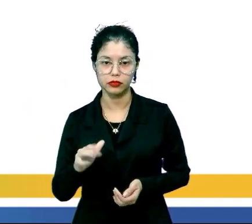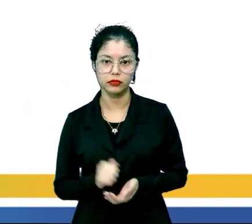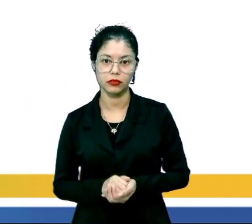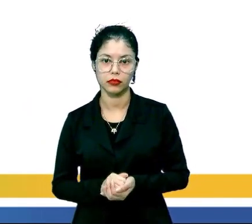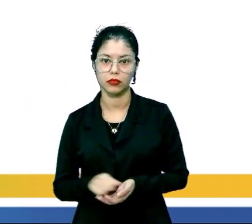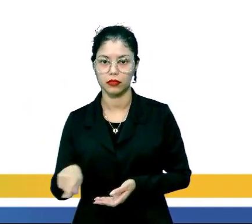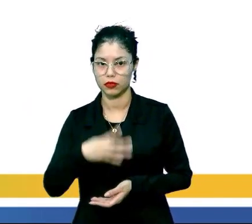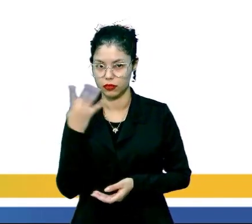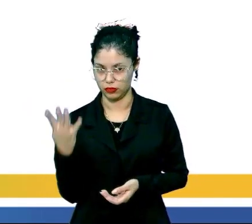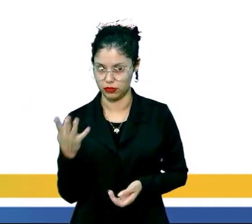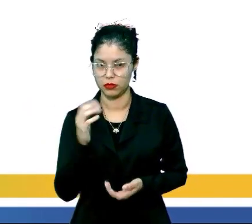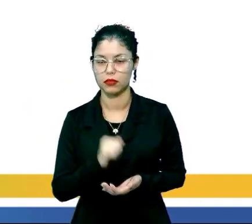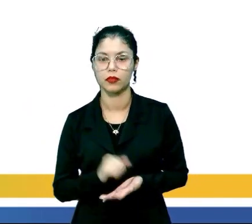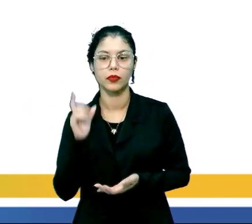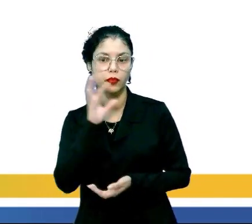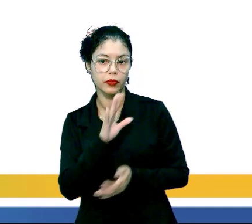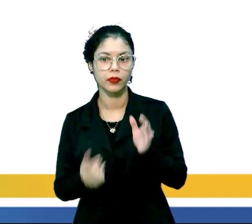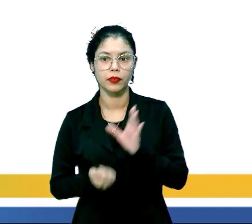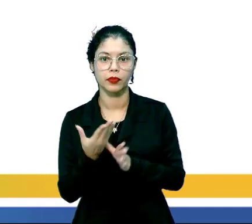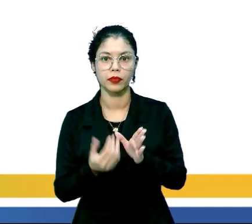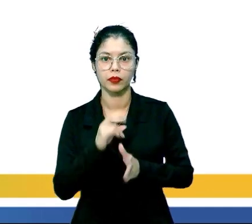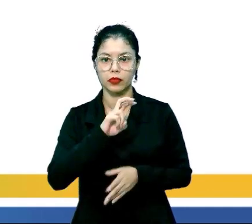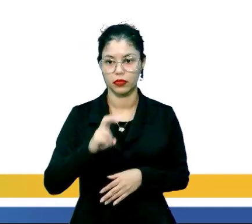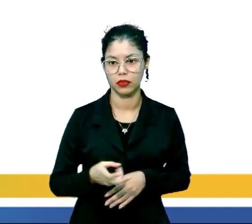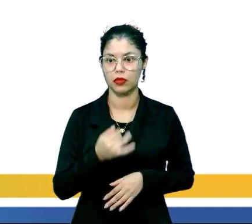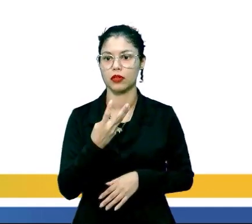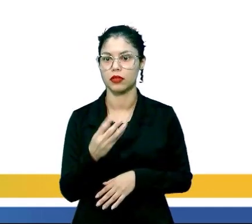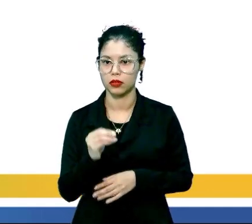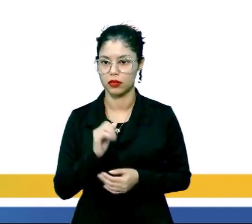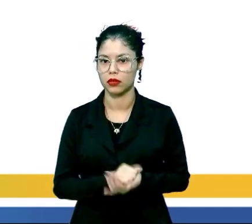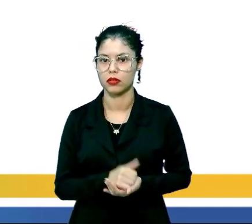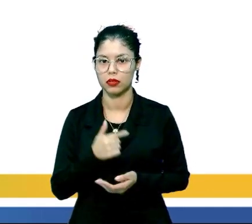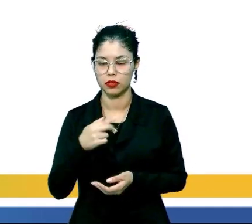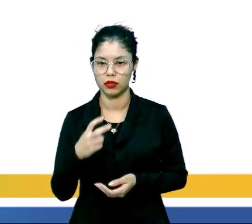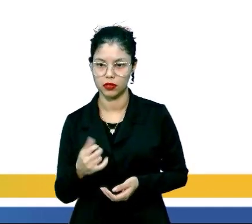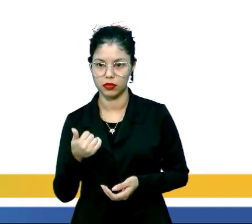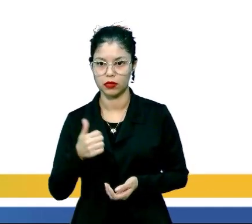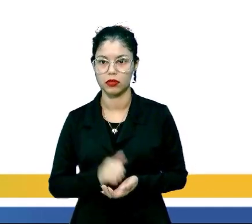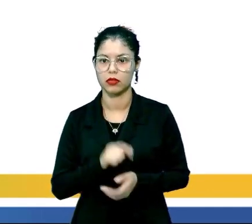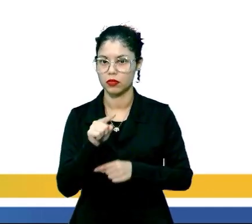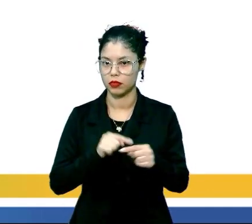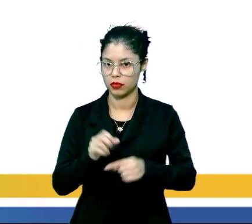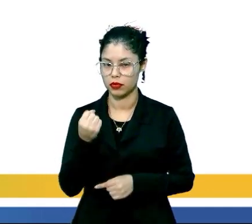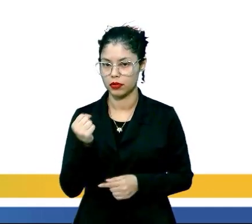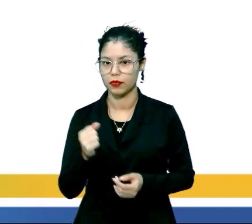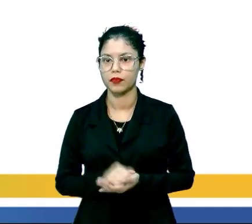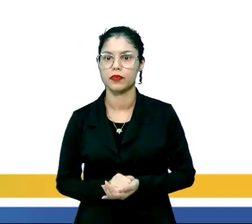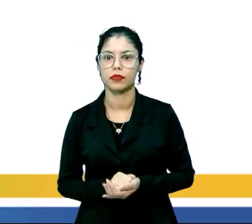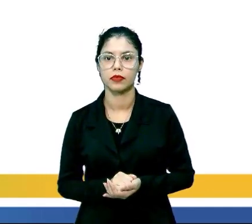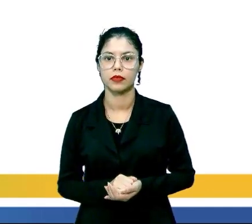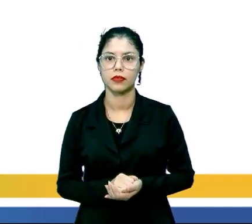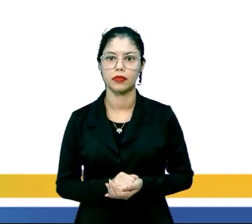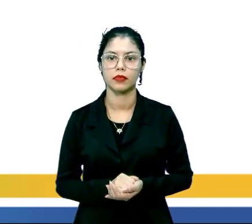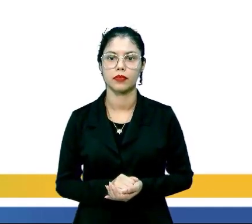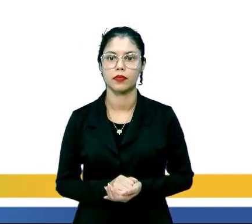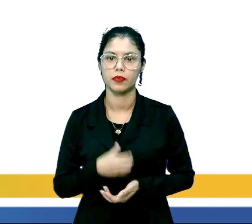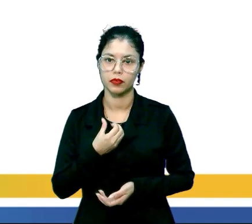eu vou pegar a quantidade de calor que ele produz, que é 5.471, e dividir para 8, e isso vai dar